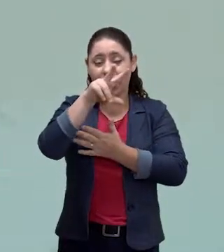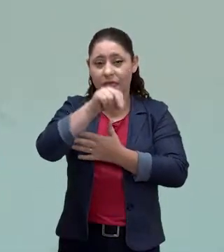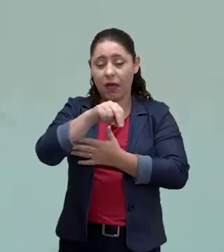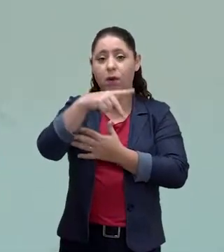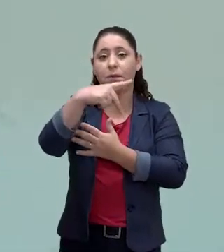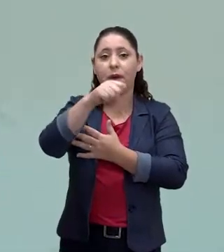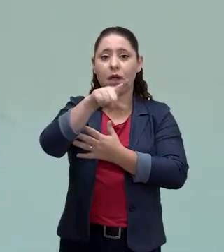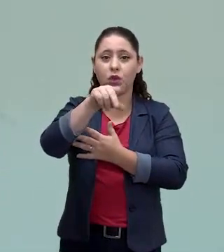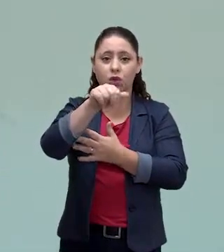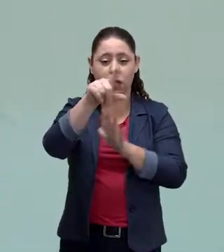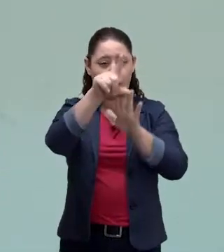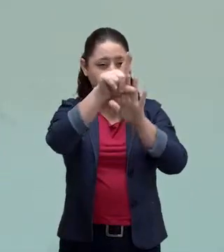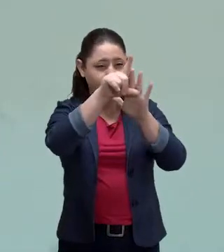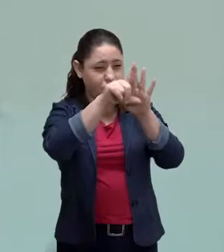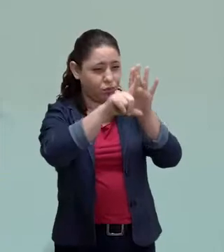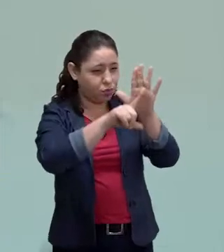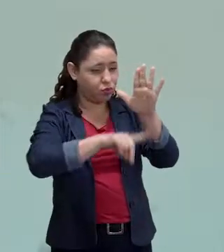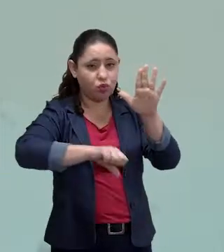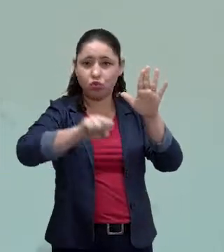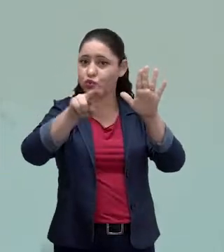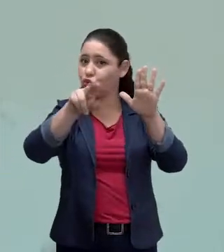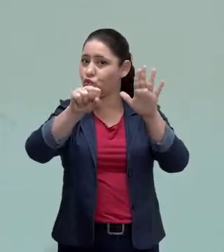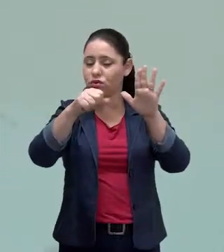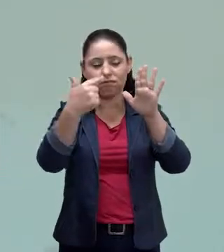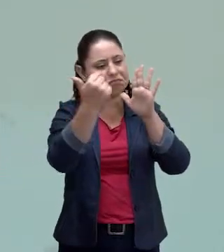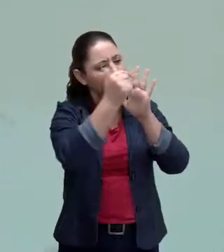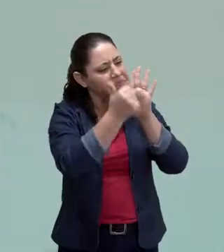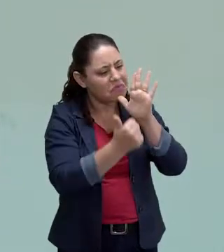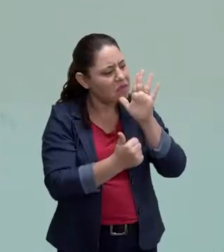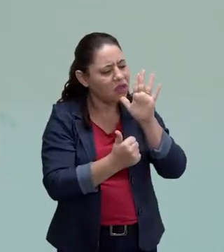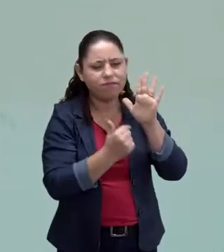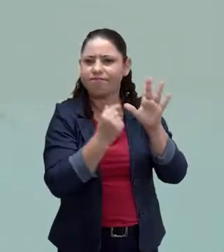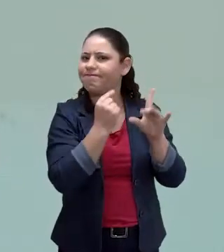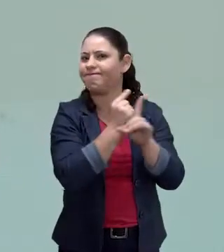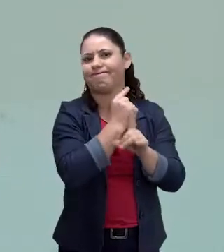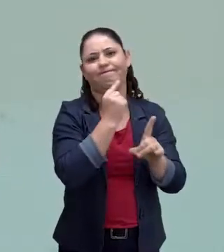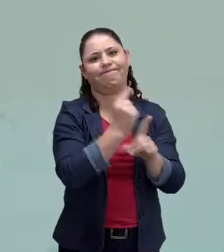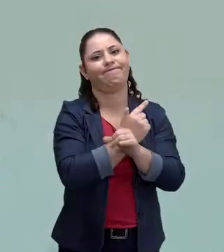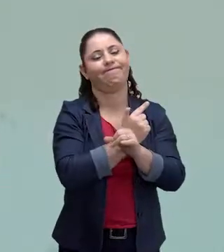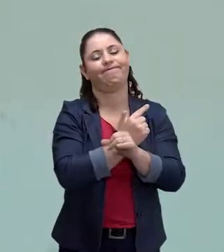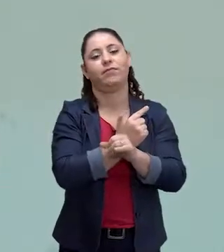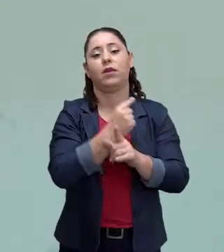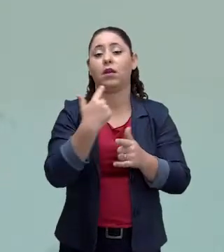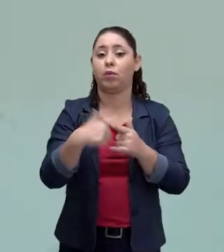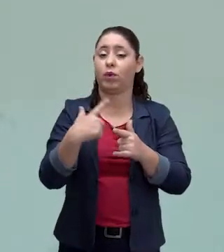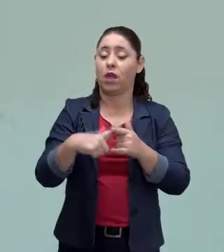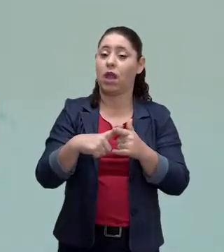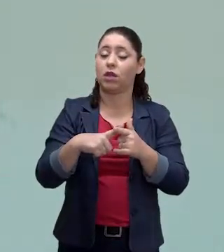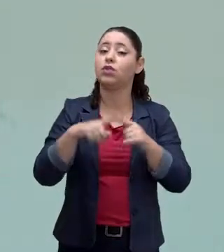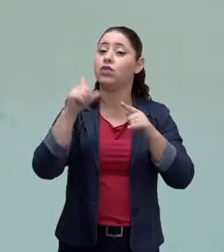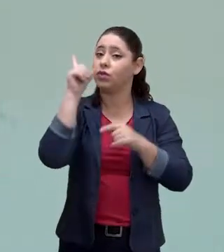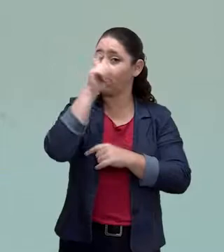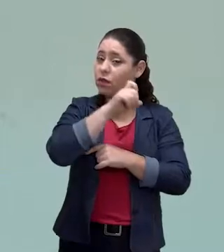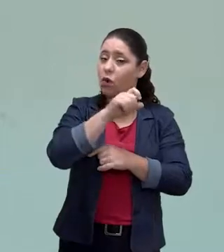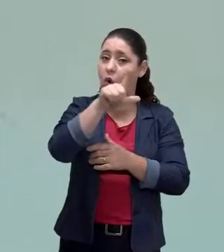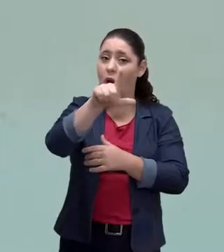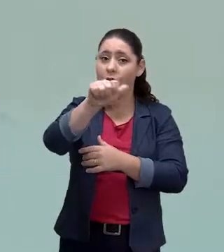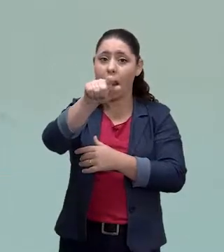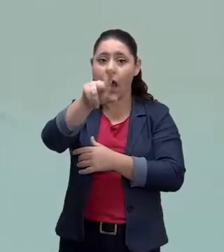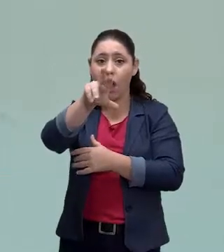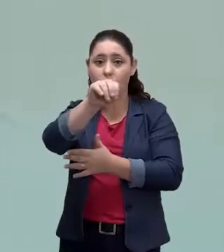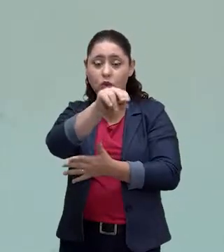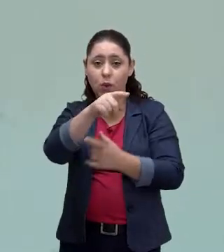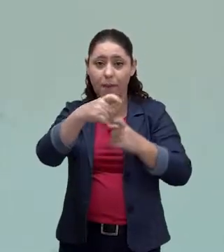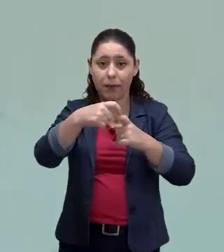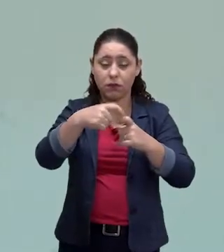padronizados, aqueles que não constam na lista do SUS, é um pouquinho mais complexo, porque além do laudo médico,